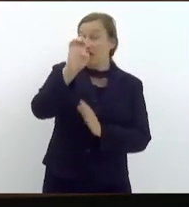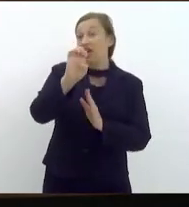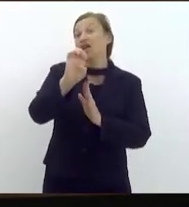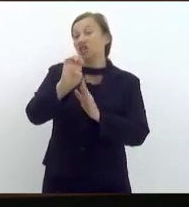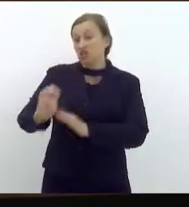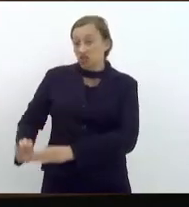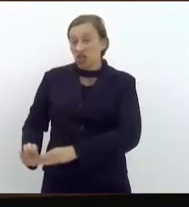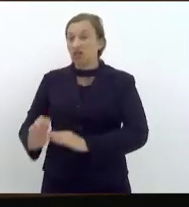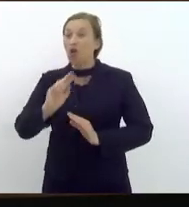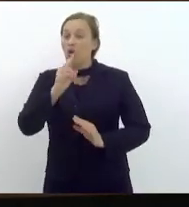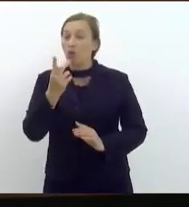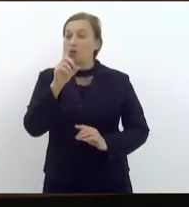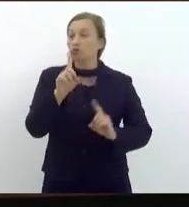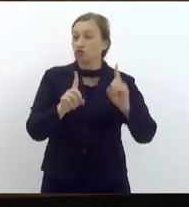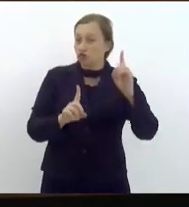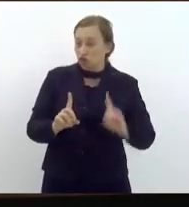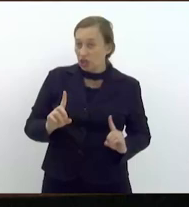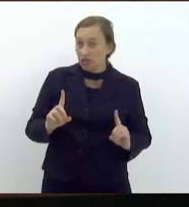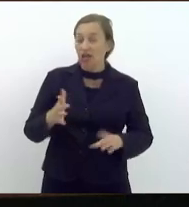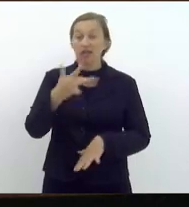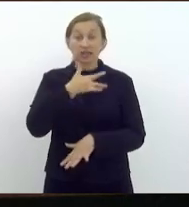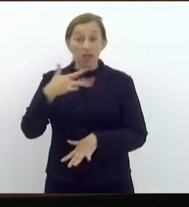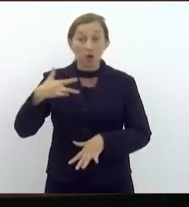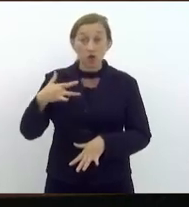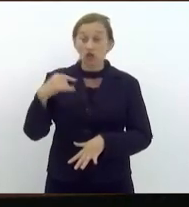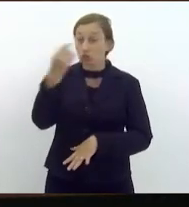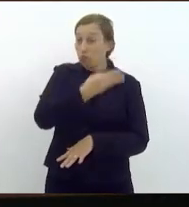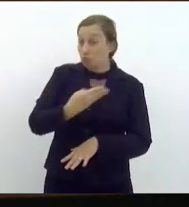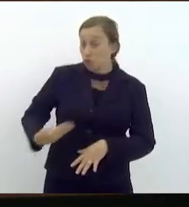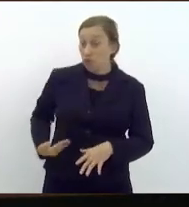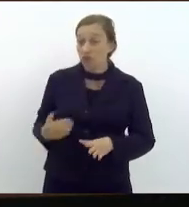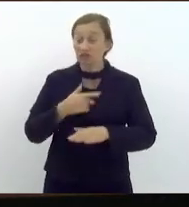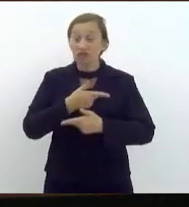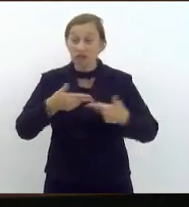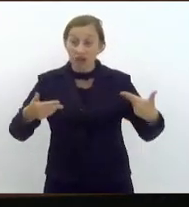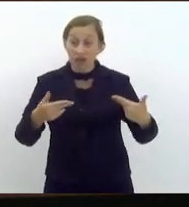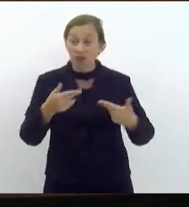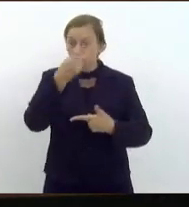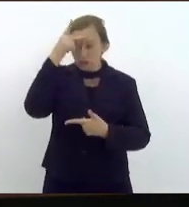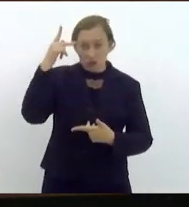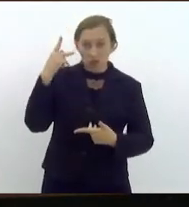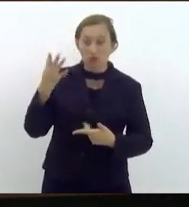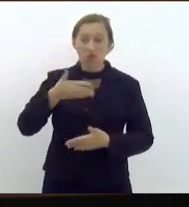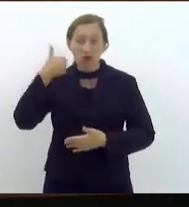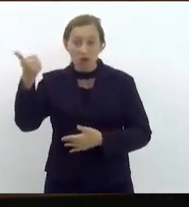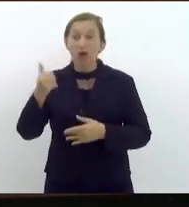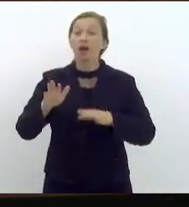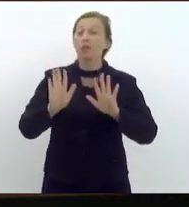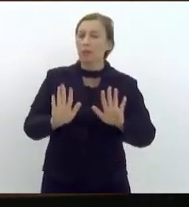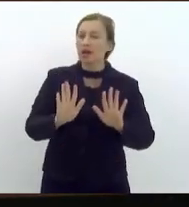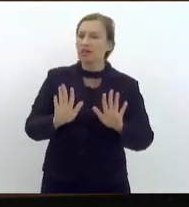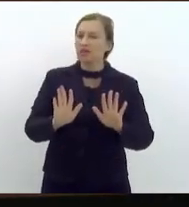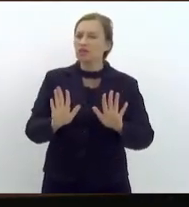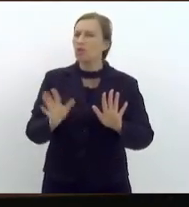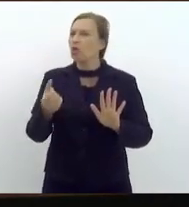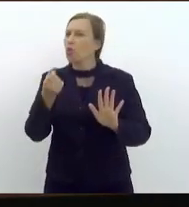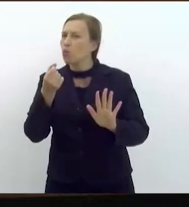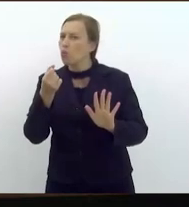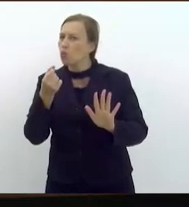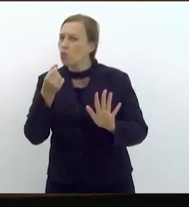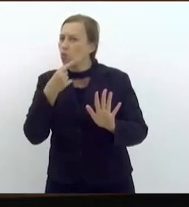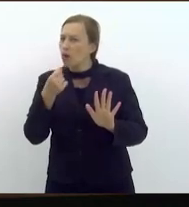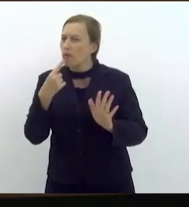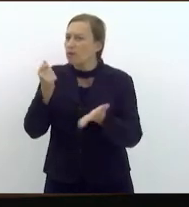obviamente de saúde pública que melhora a qualidade de vida de muita gente né mas é só para deixar claro que um medicamento para ser